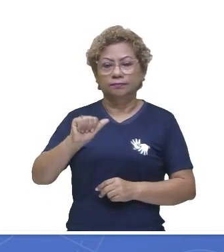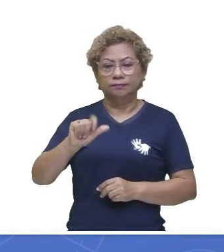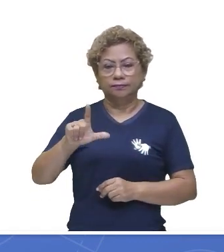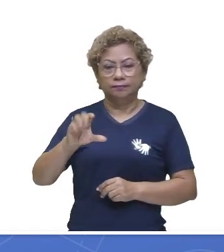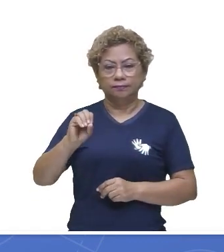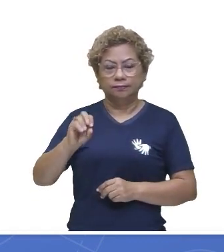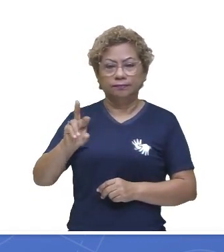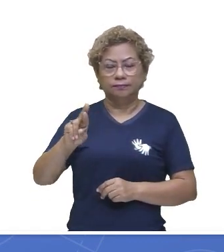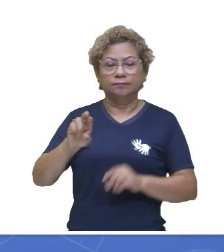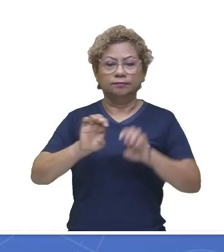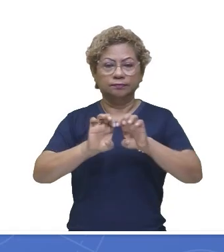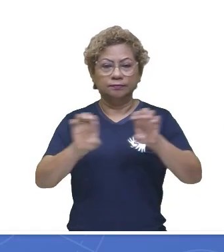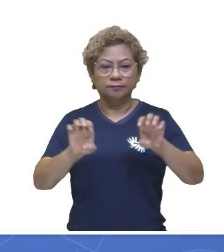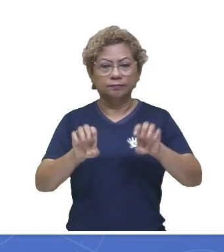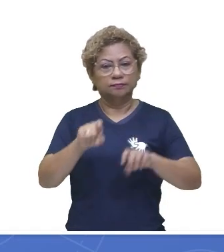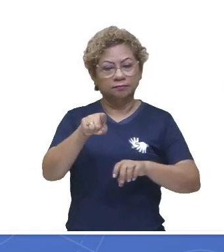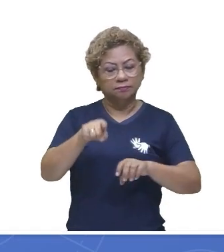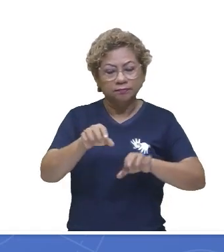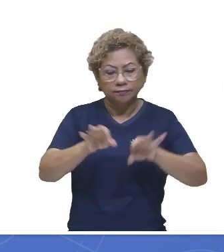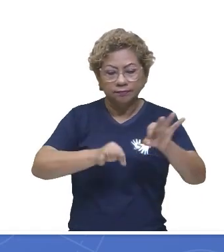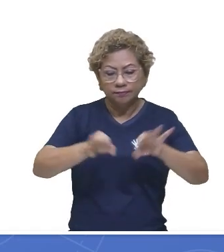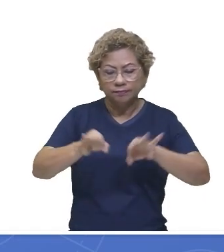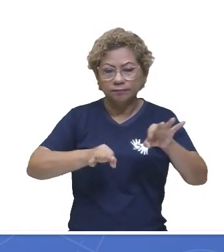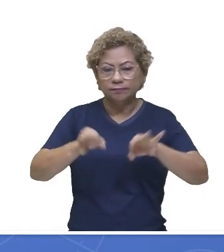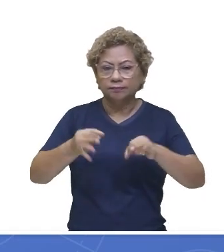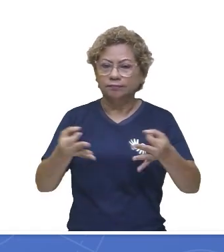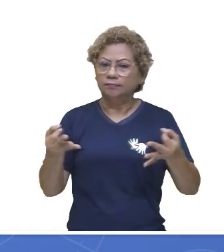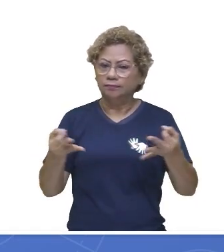E a equação foi arrumadinha, certo? E